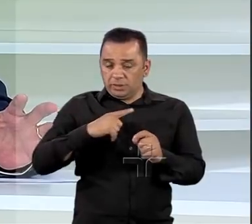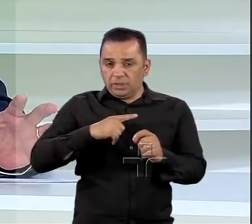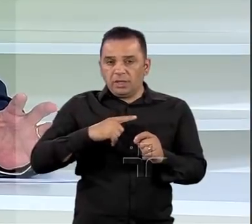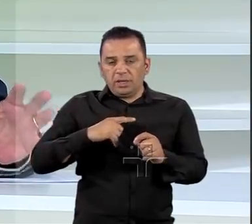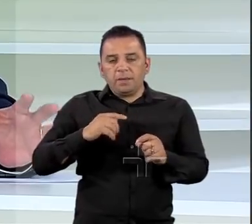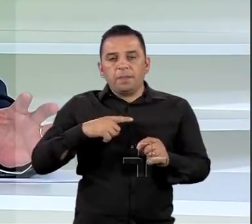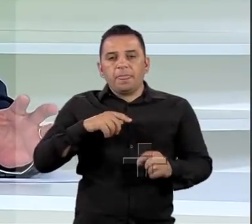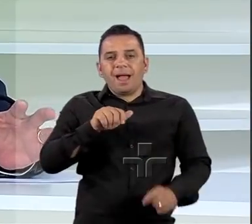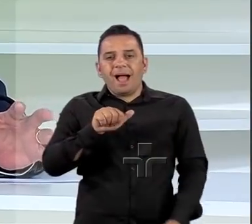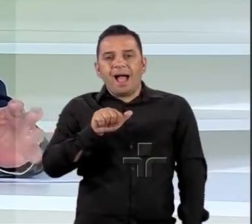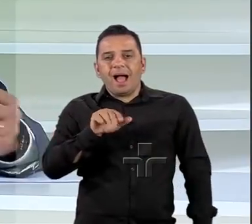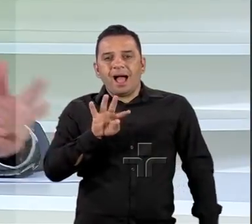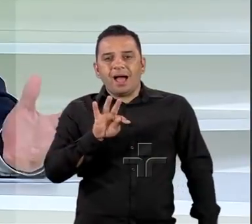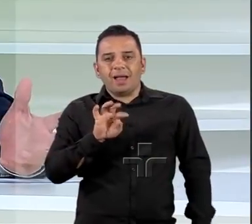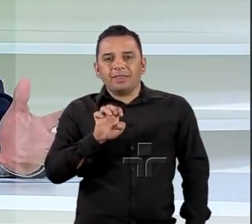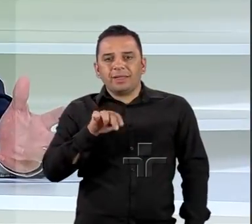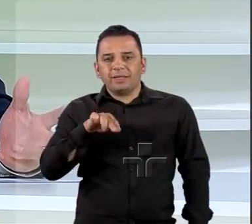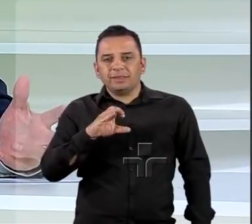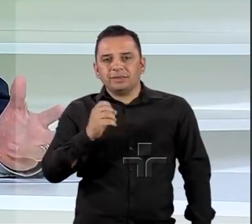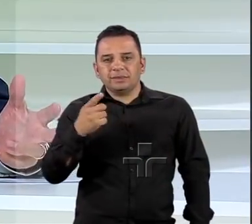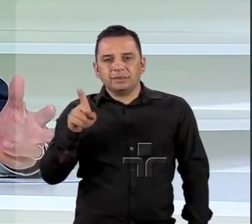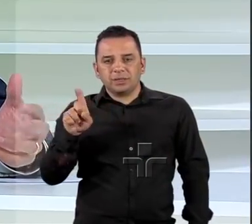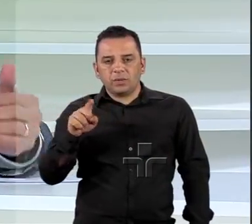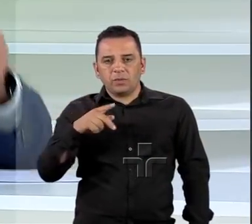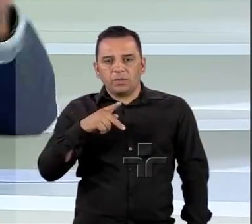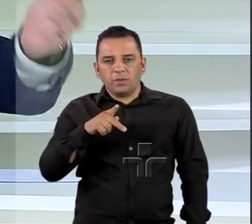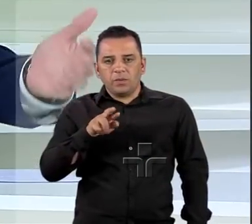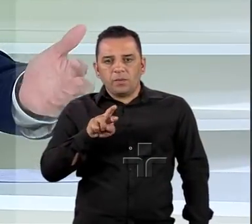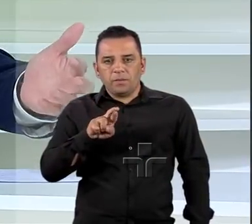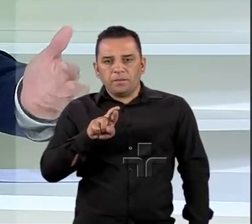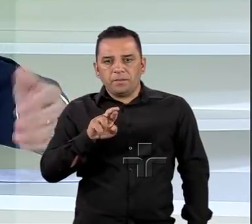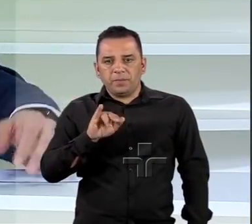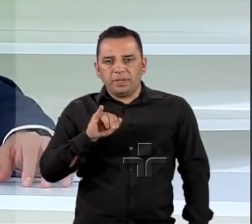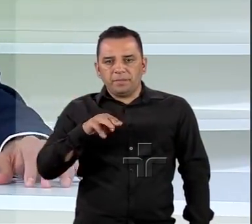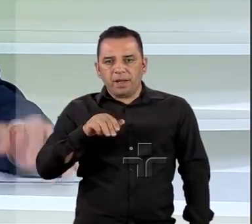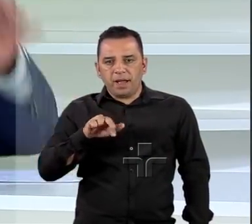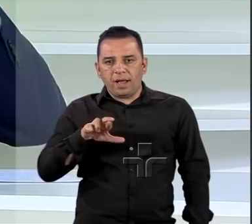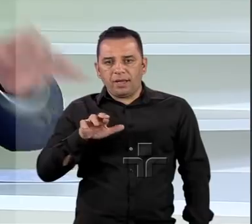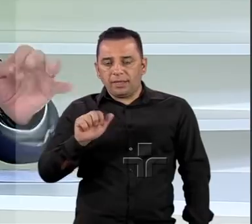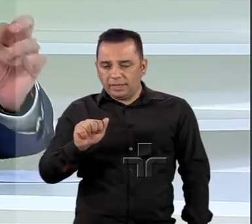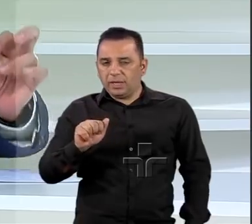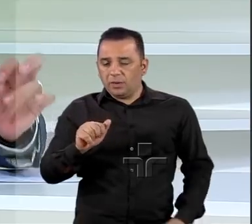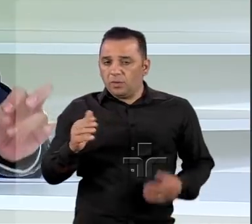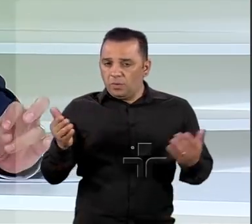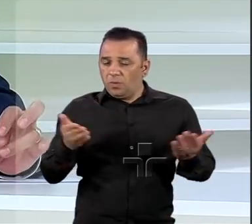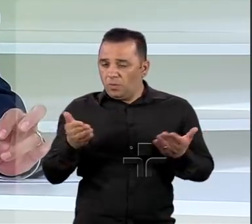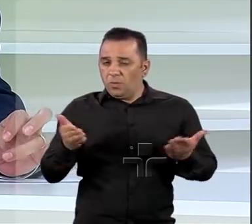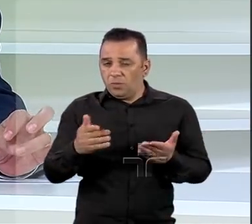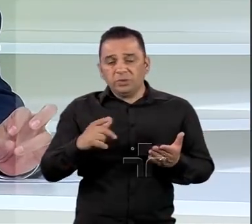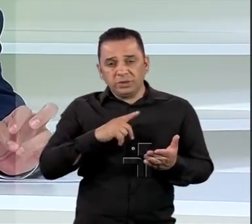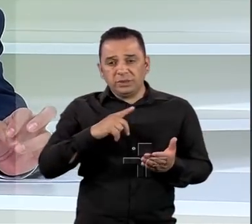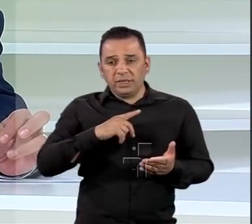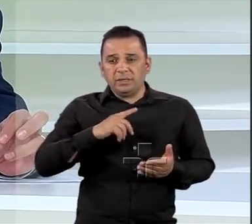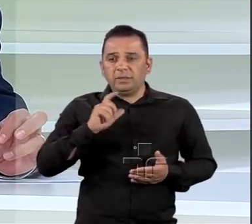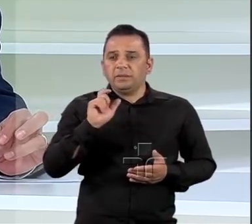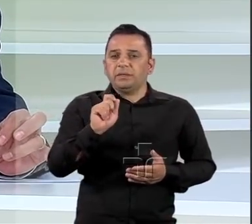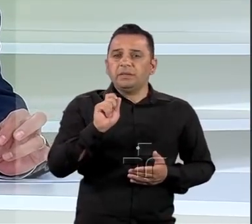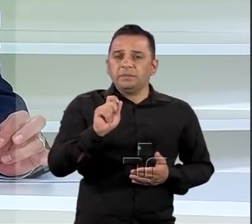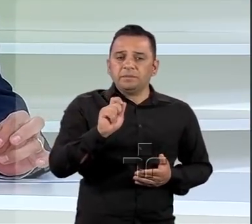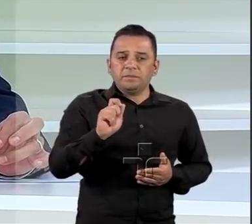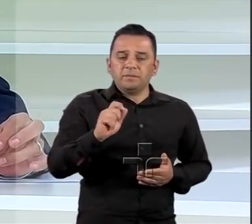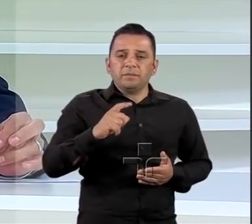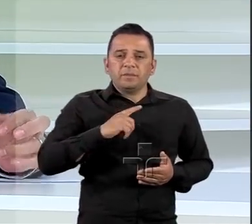fundamental. Hoje, a atenção primária atinge 65%, nós temos que evoluir, mas com poder de resolução de